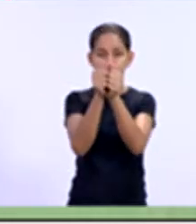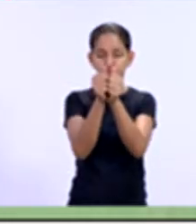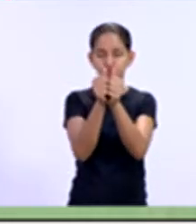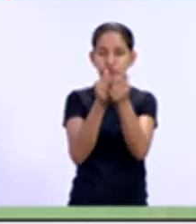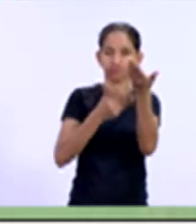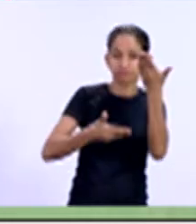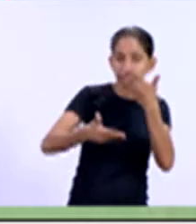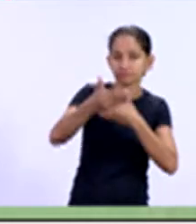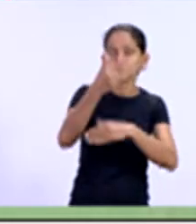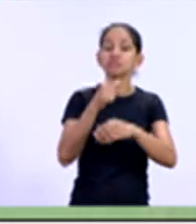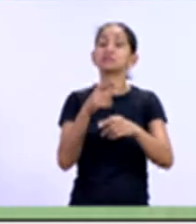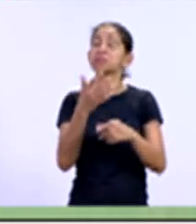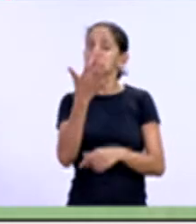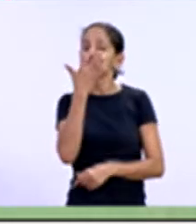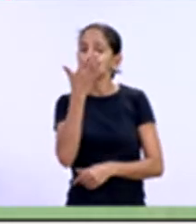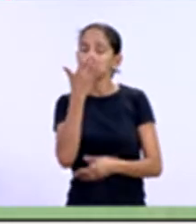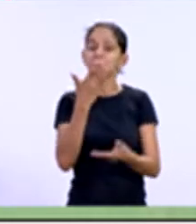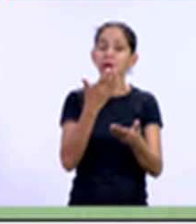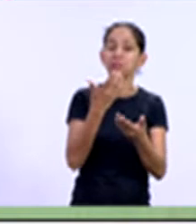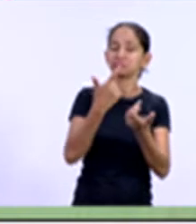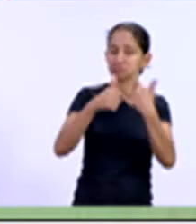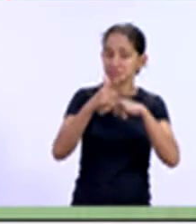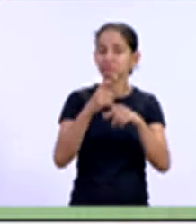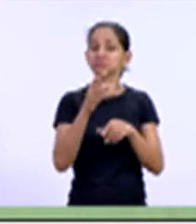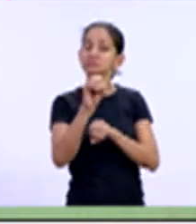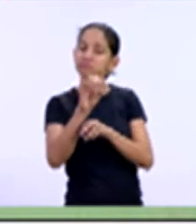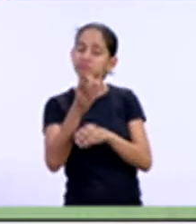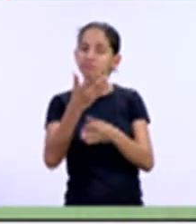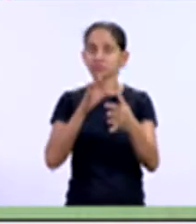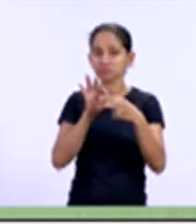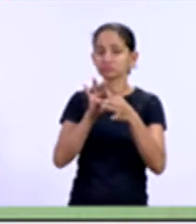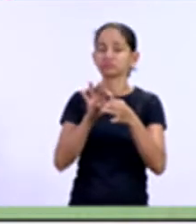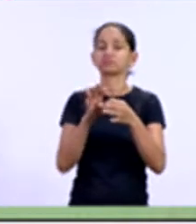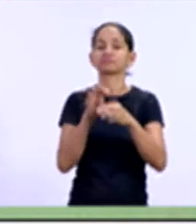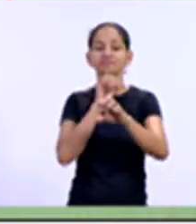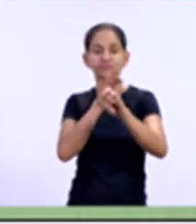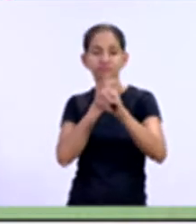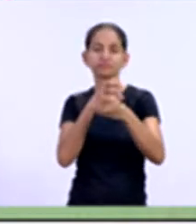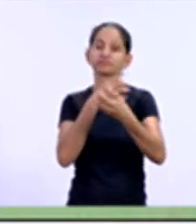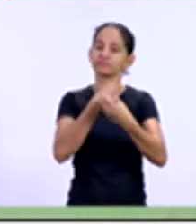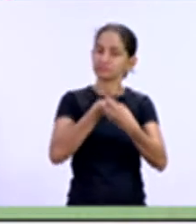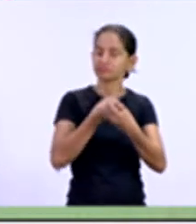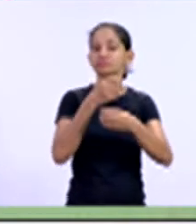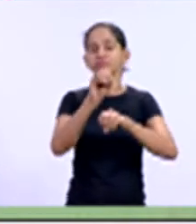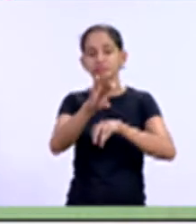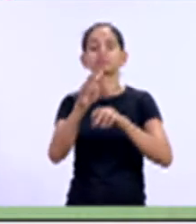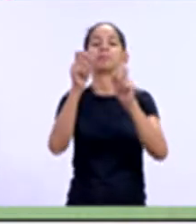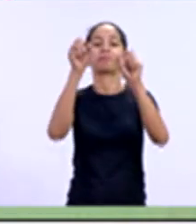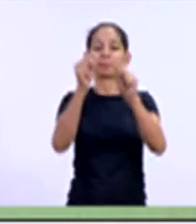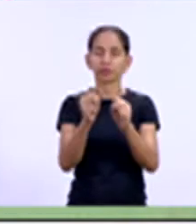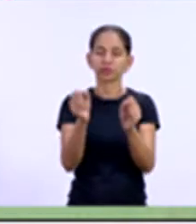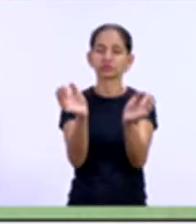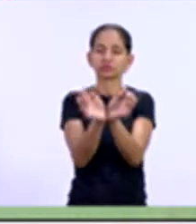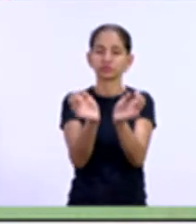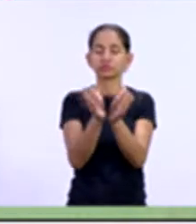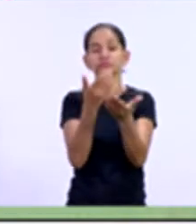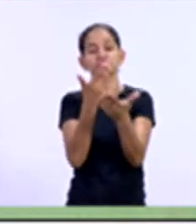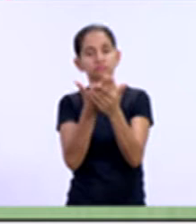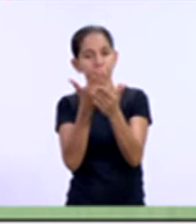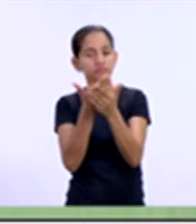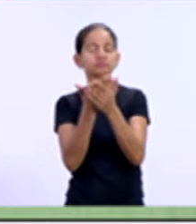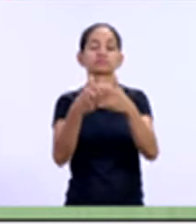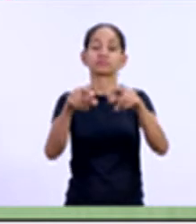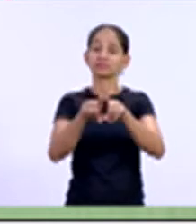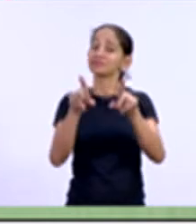e participativas, e também as comunidades virtuais de aprendizagem. Então,